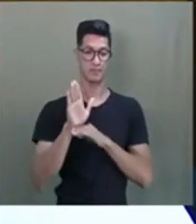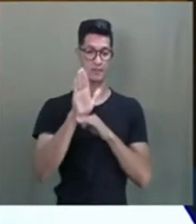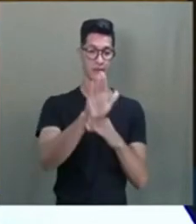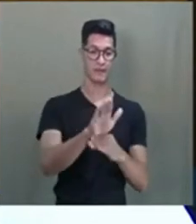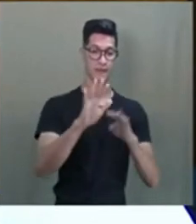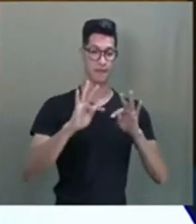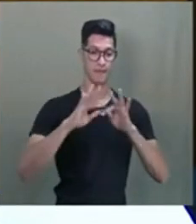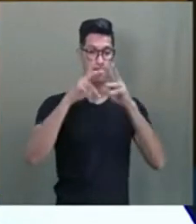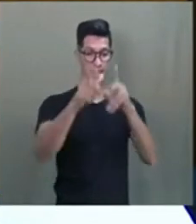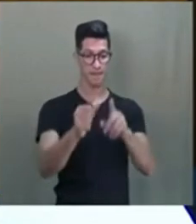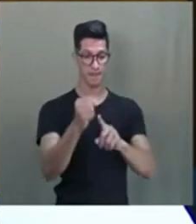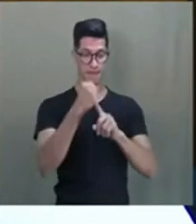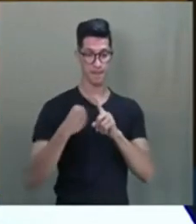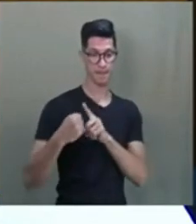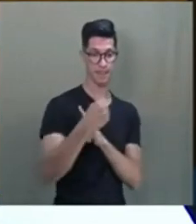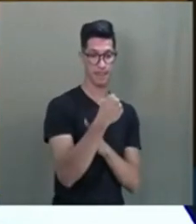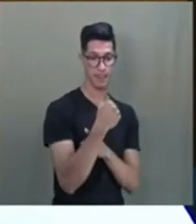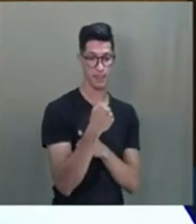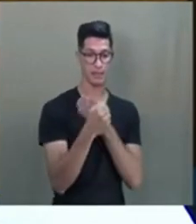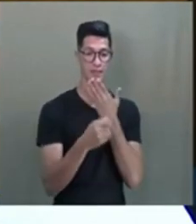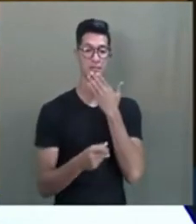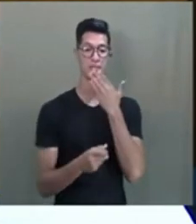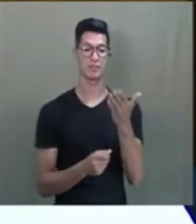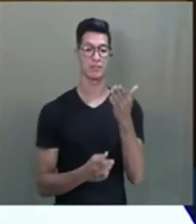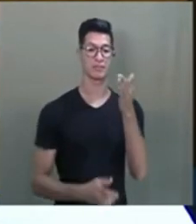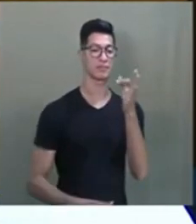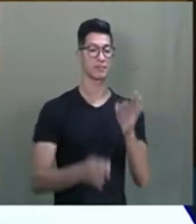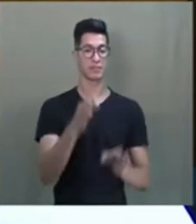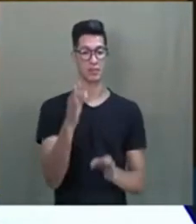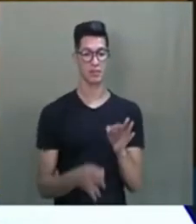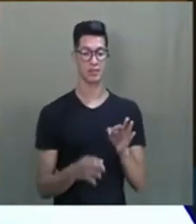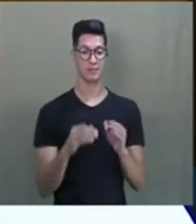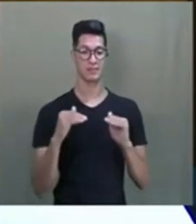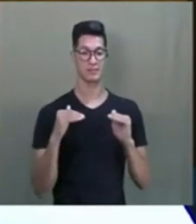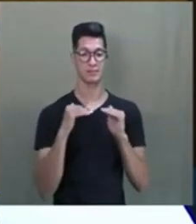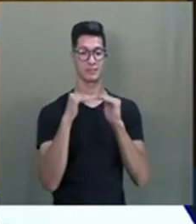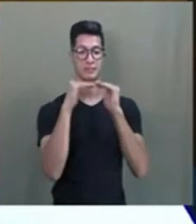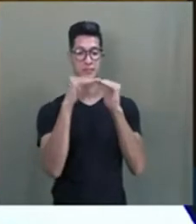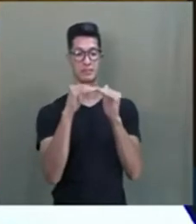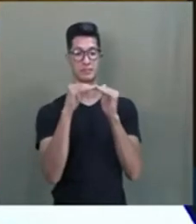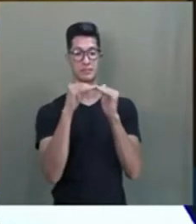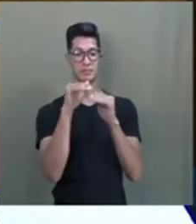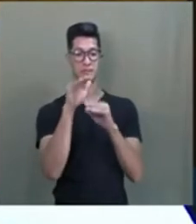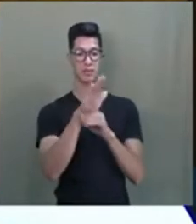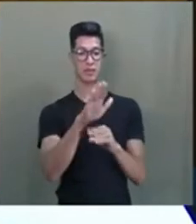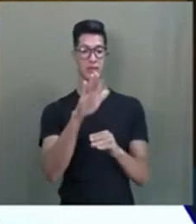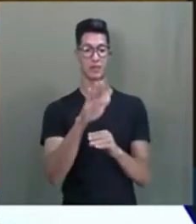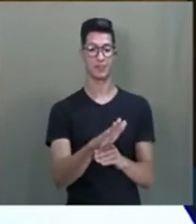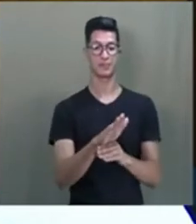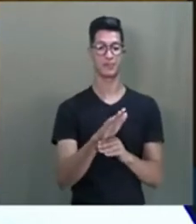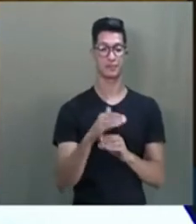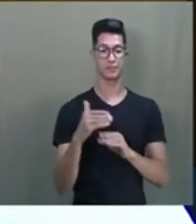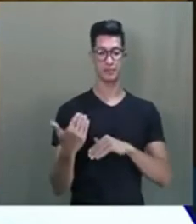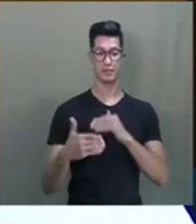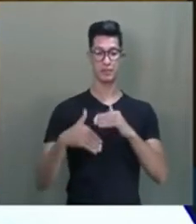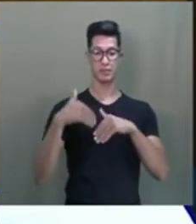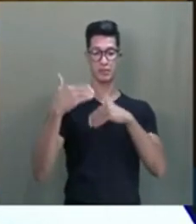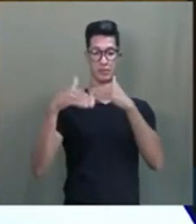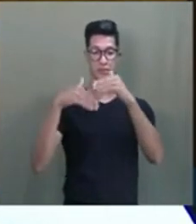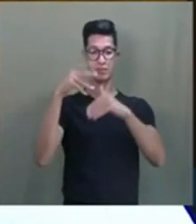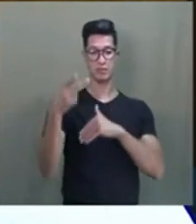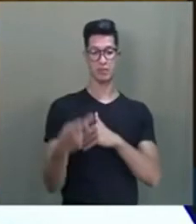beneficiem toda a sociedade, de modo justo e equânime, e contribuam para o desenvolvimento